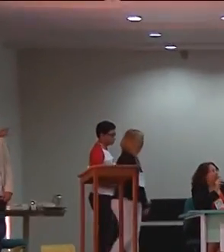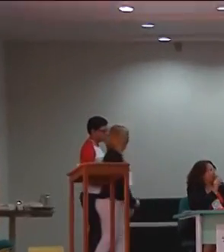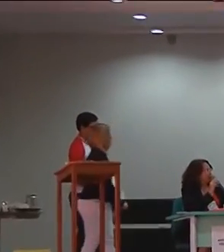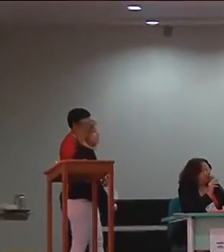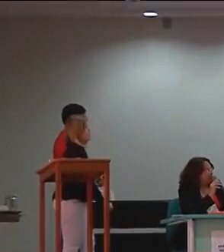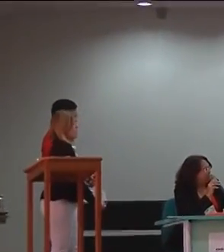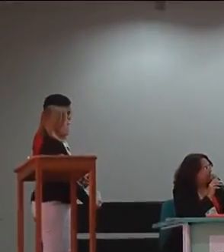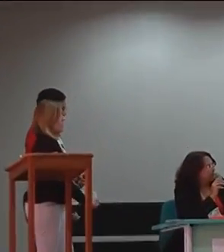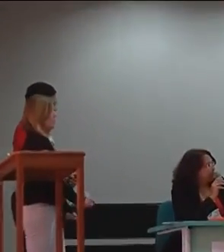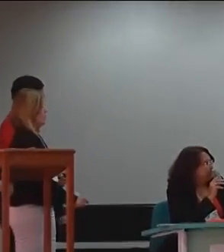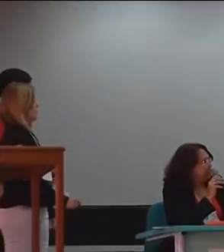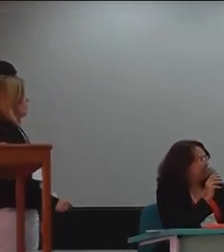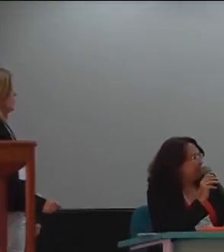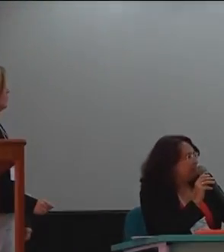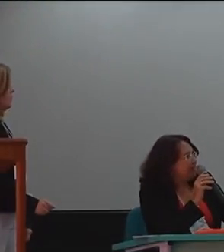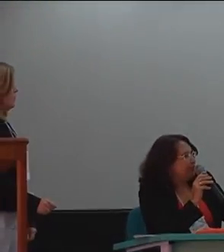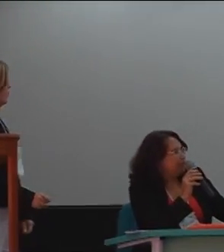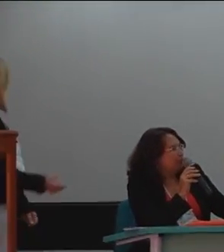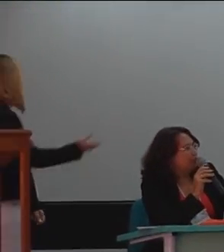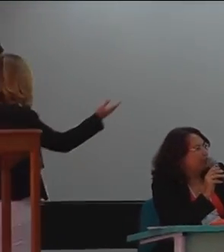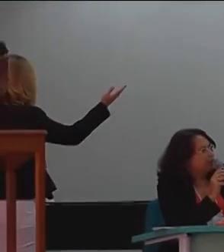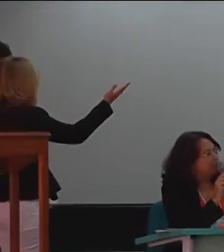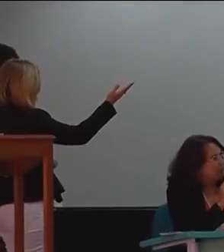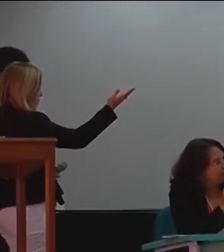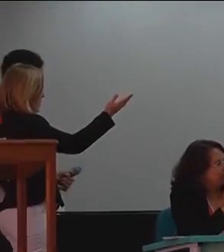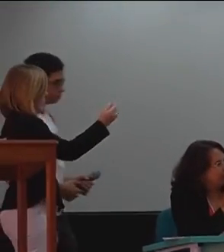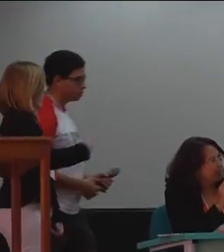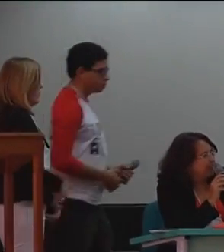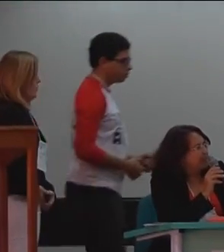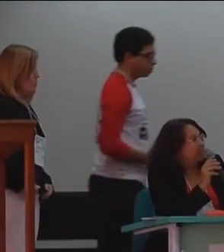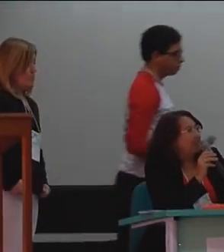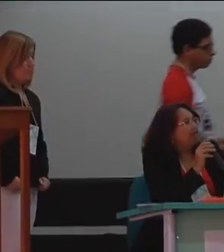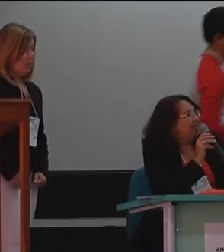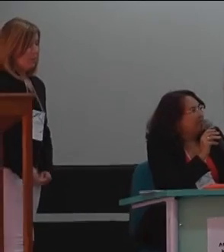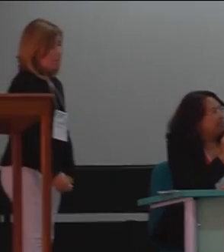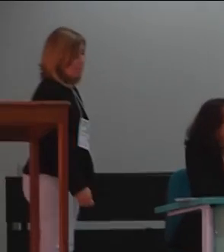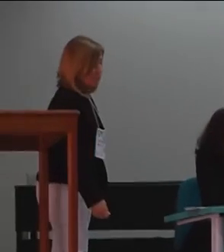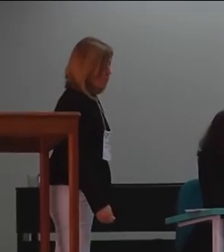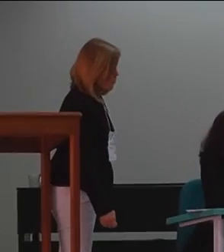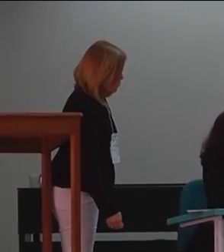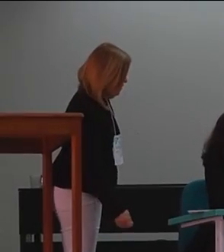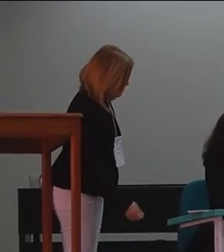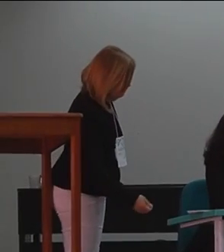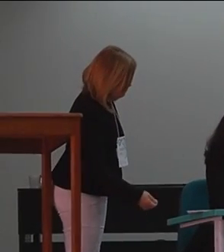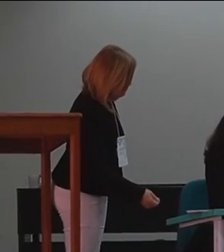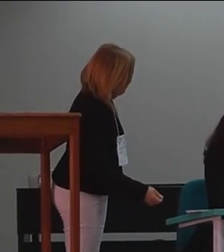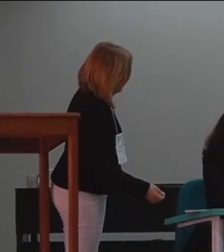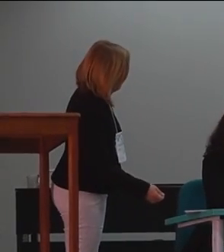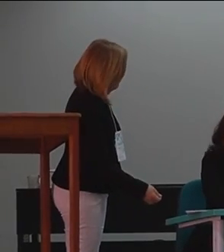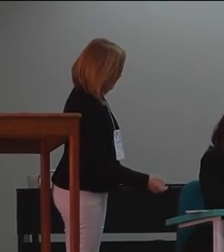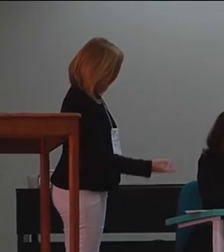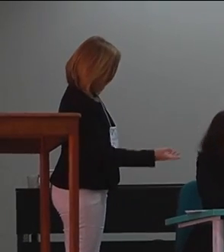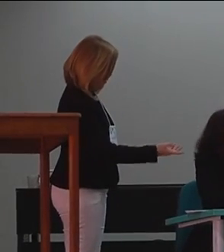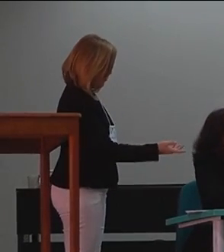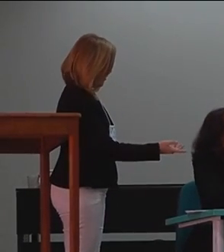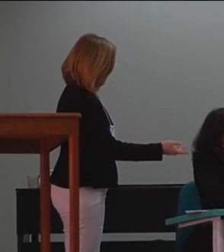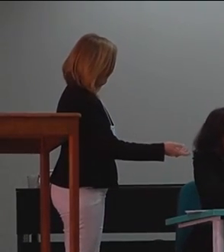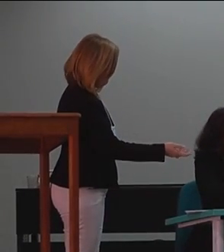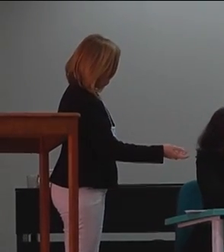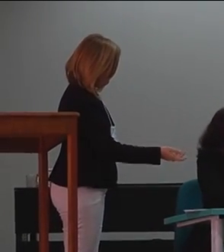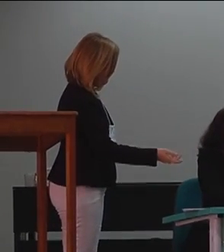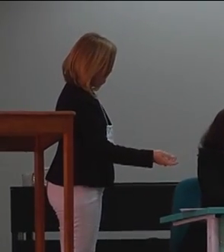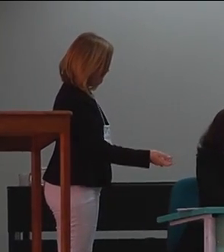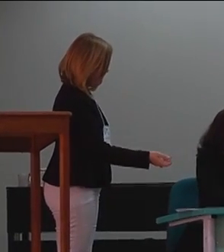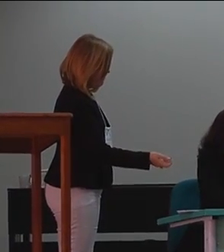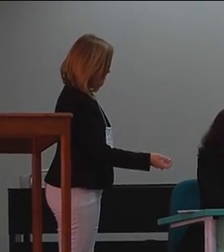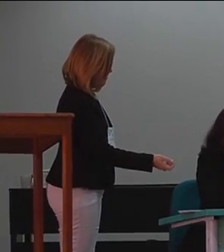Ok. Se o senhor for lá no nosso Face, vai ver que nós temos coisas muito interessantes. Entre elas, implantação dos CIAs